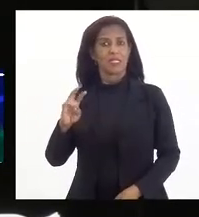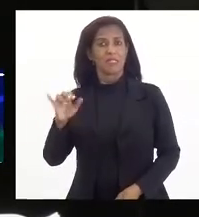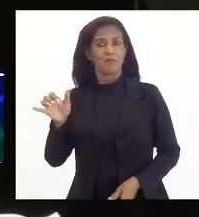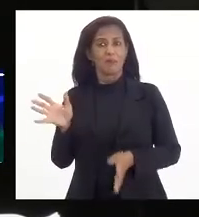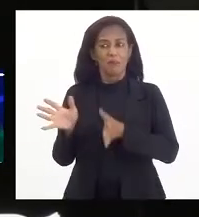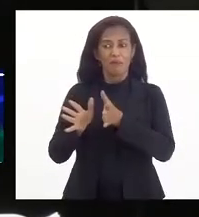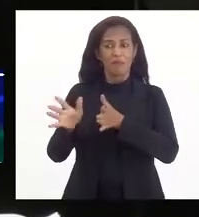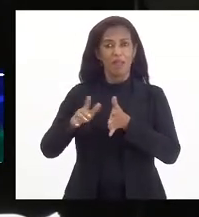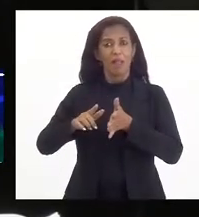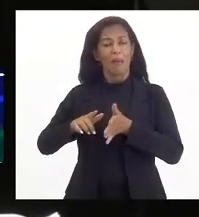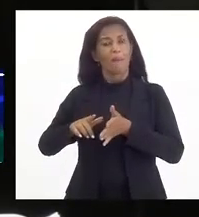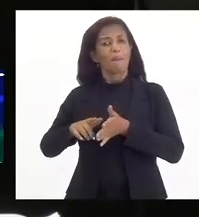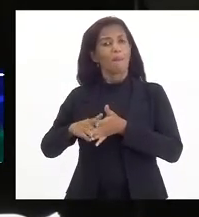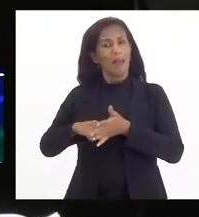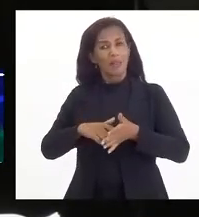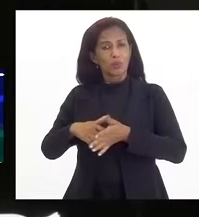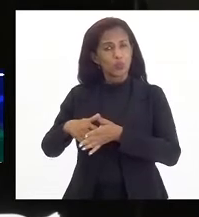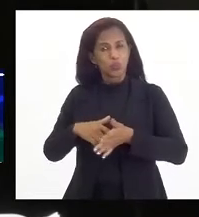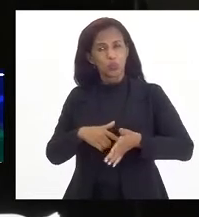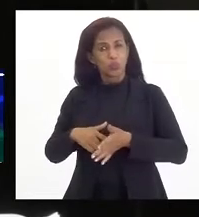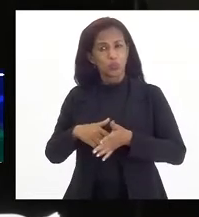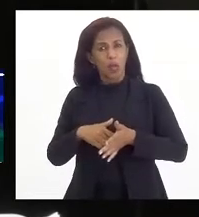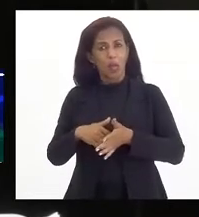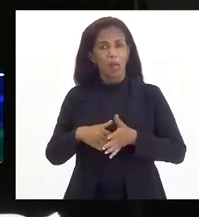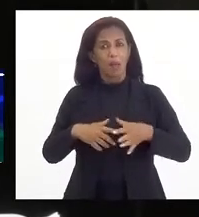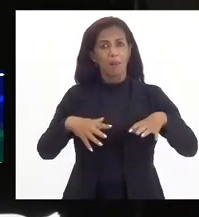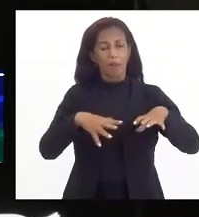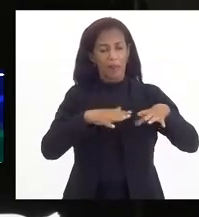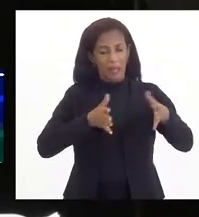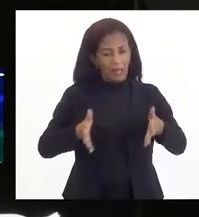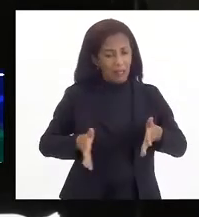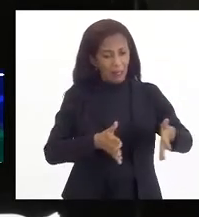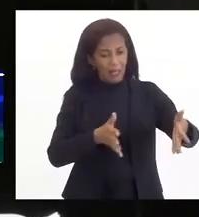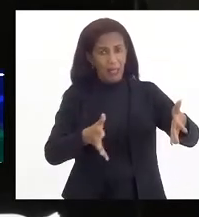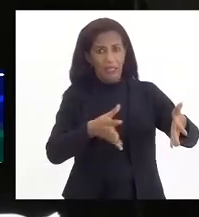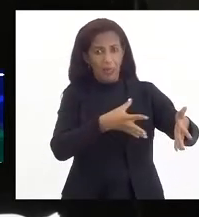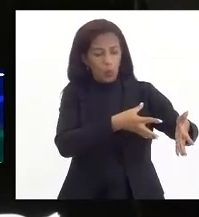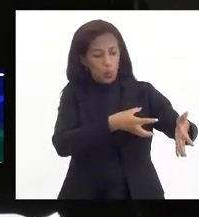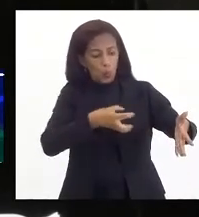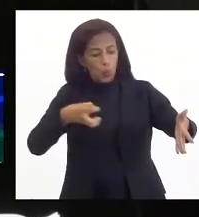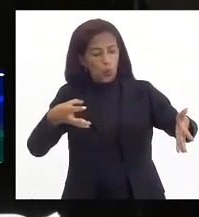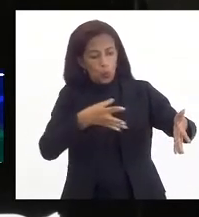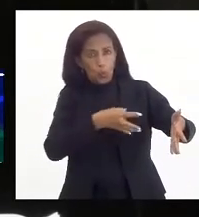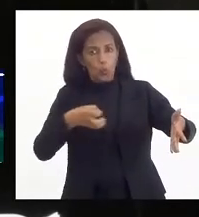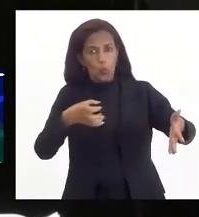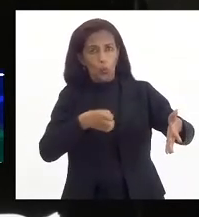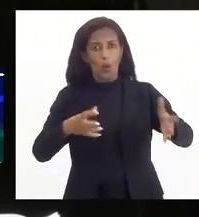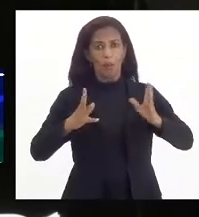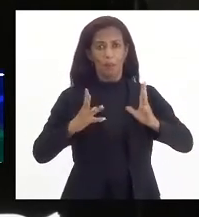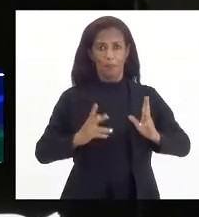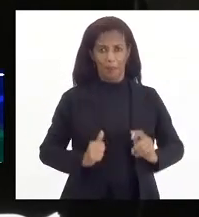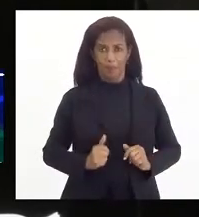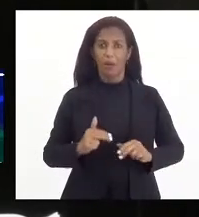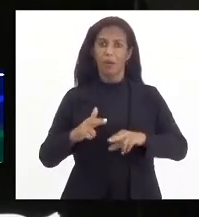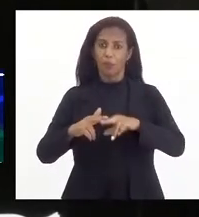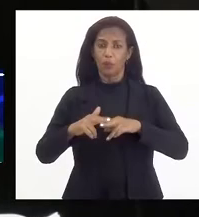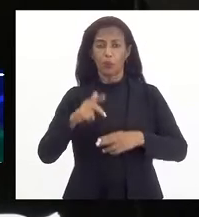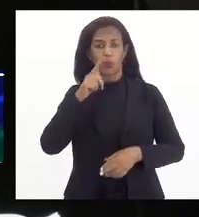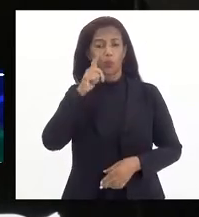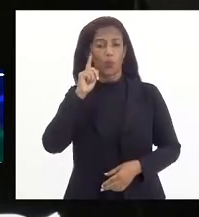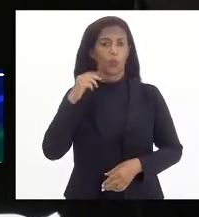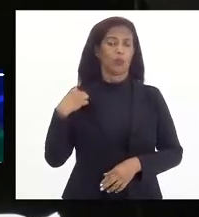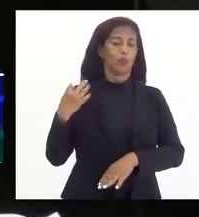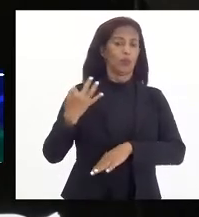viabilizar uma máquina para desobstruir um canal dentro da comunidade Lá Dorita bom então por isso que eu não estive presente ontem